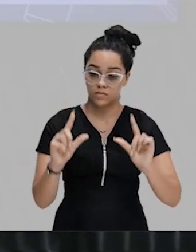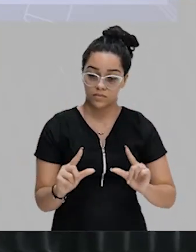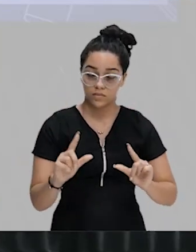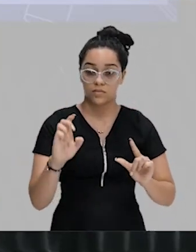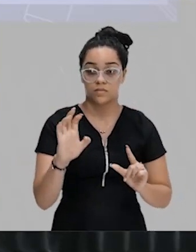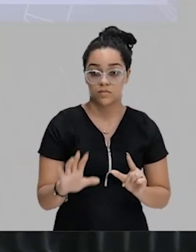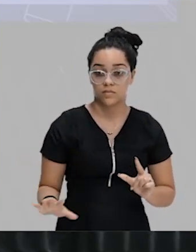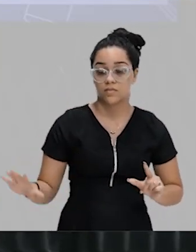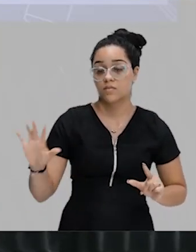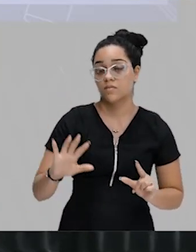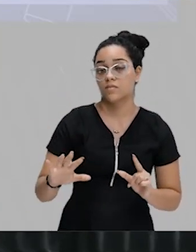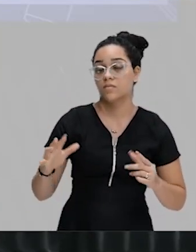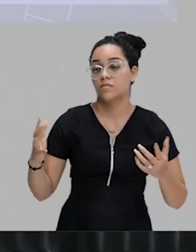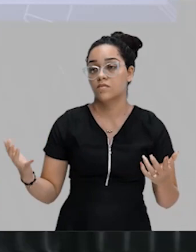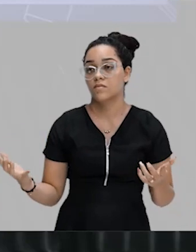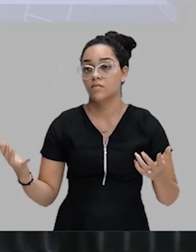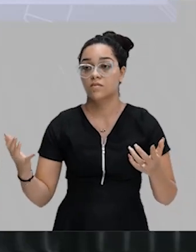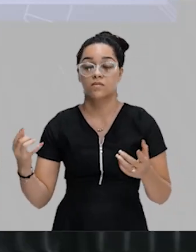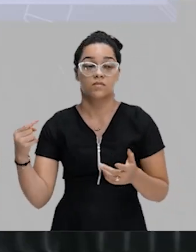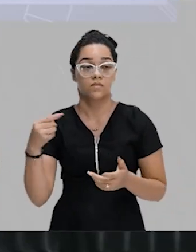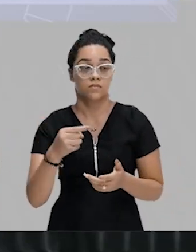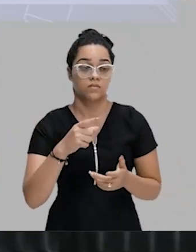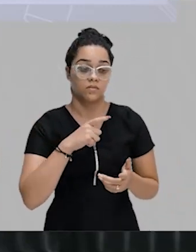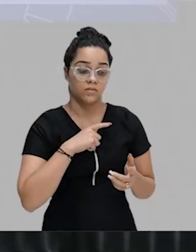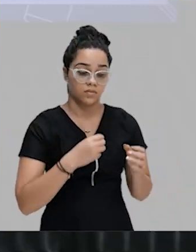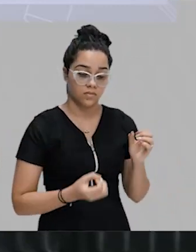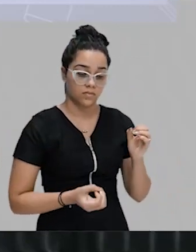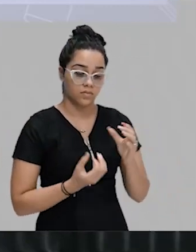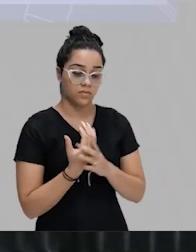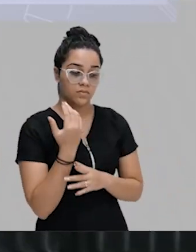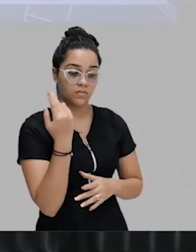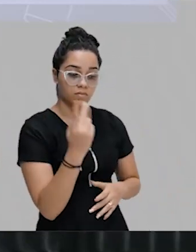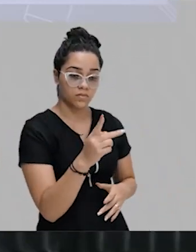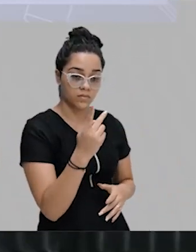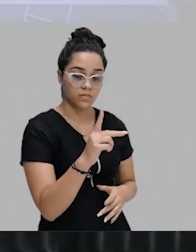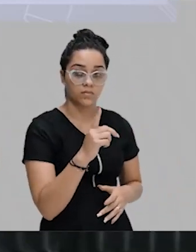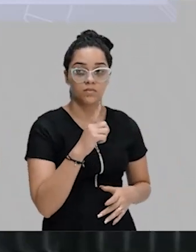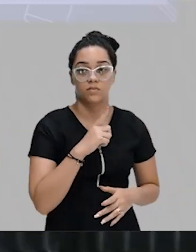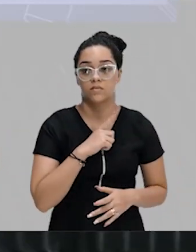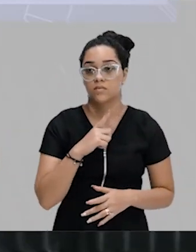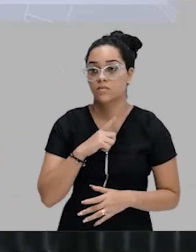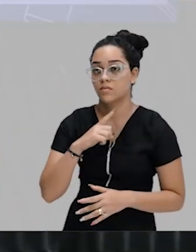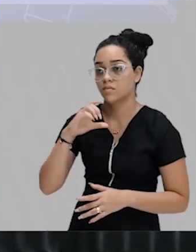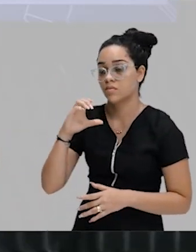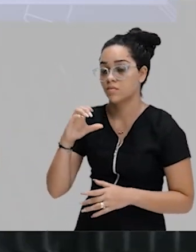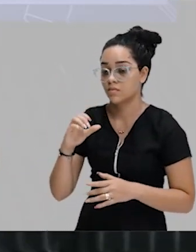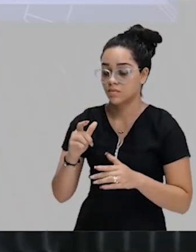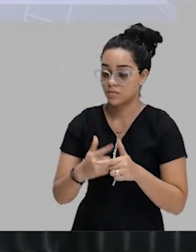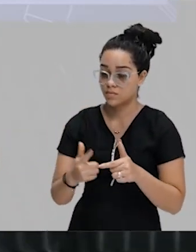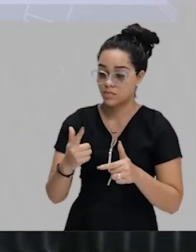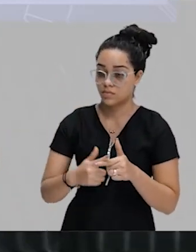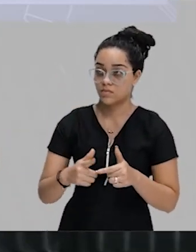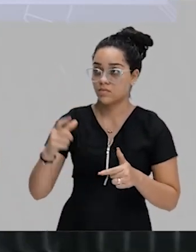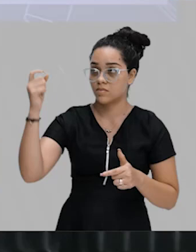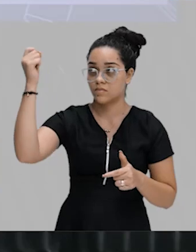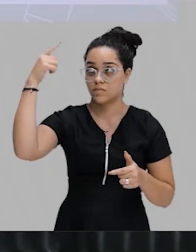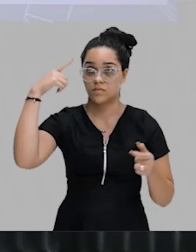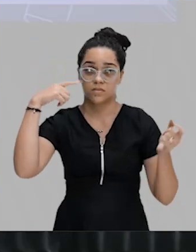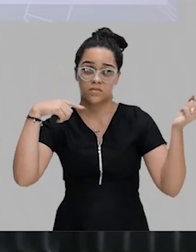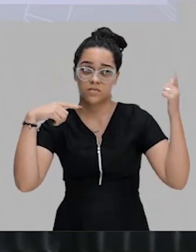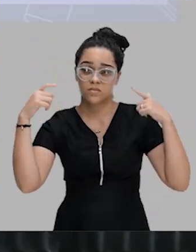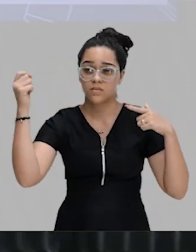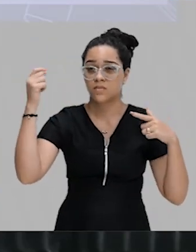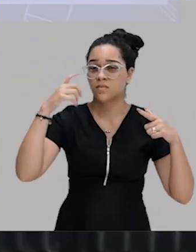Europa. Ou seja, essa produção ela foi atingida por crises climáticas, por